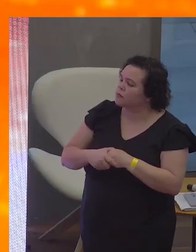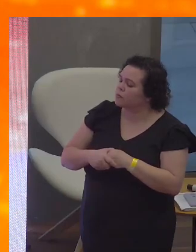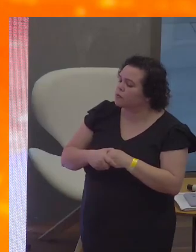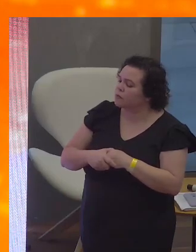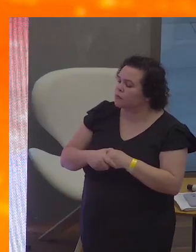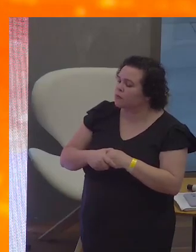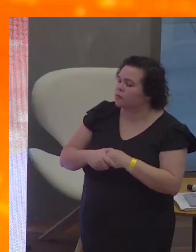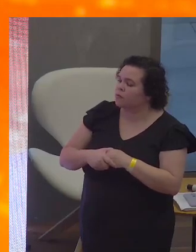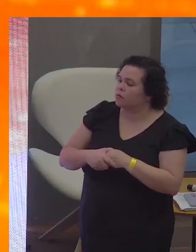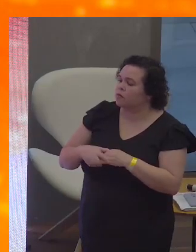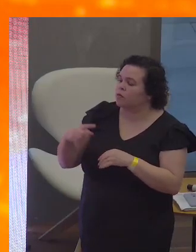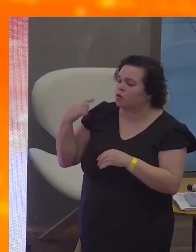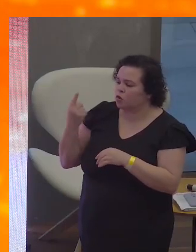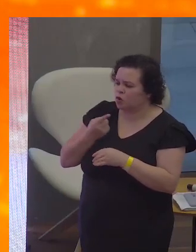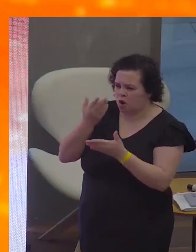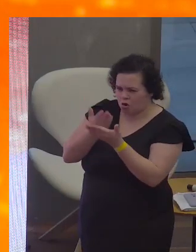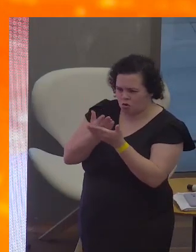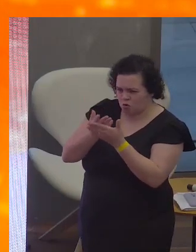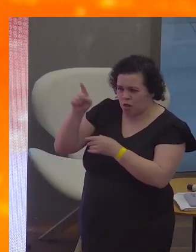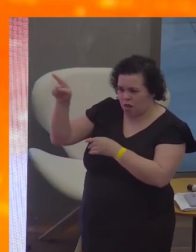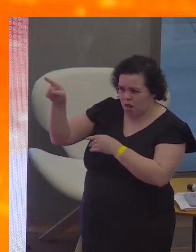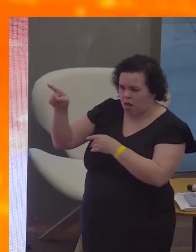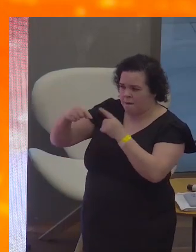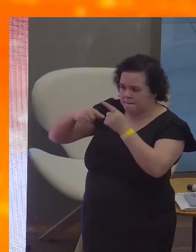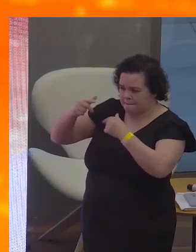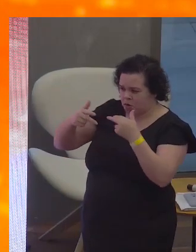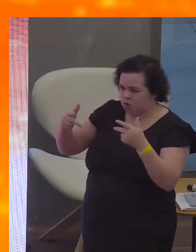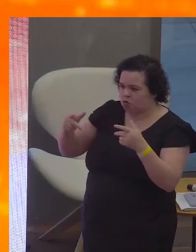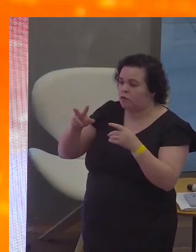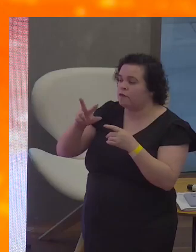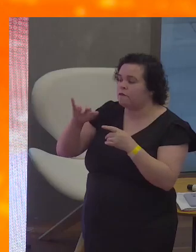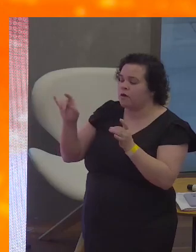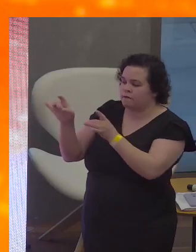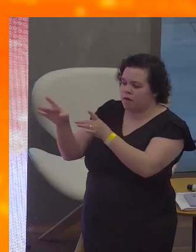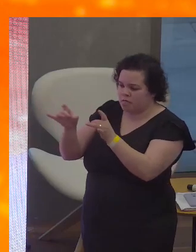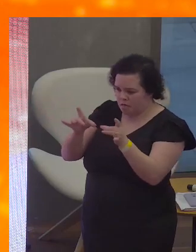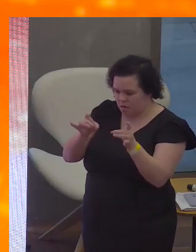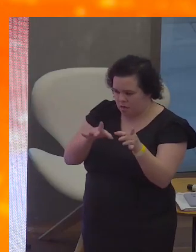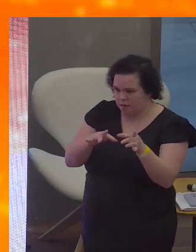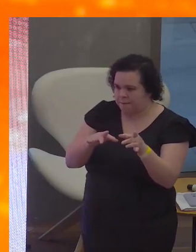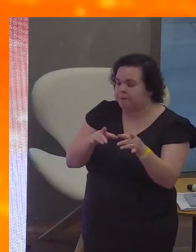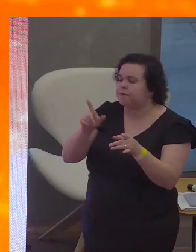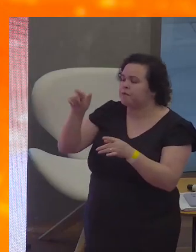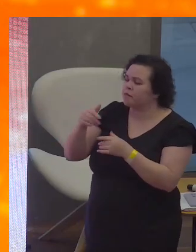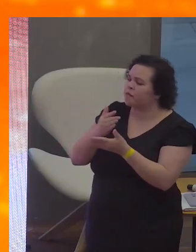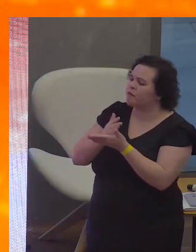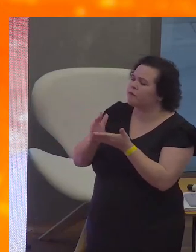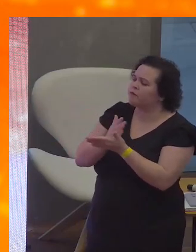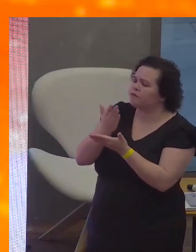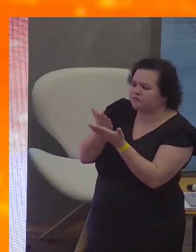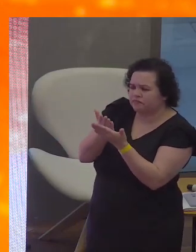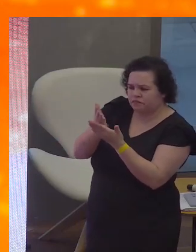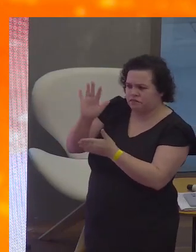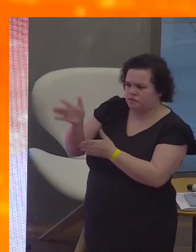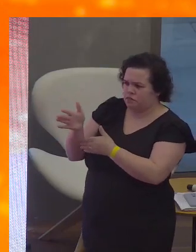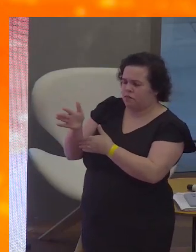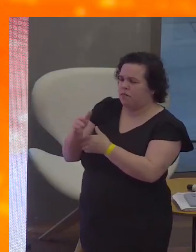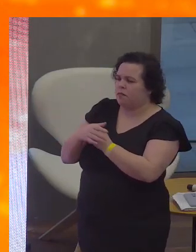Quando a gente vai estudar lá quais são os produtos que nós vamos colocar no mercado, isso aqui são alguns estudos que nós